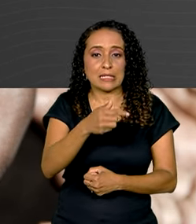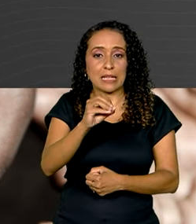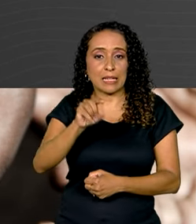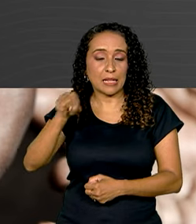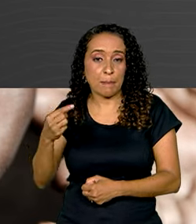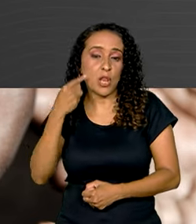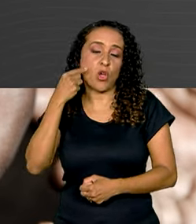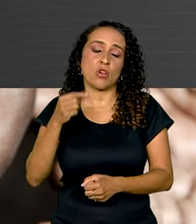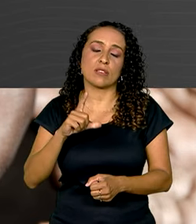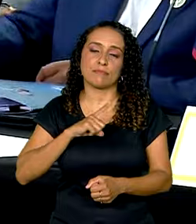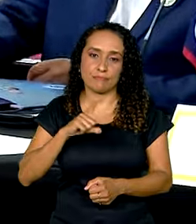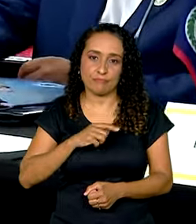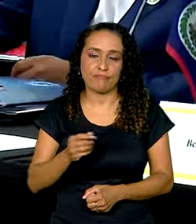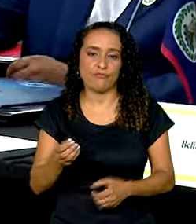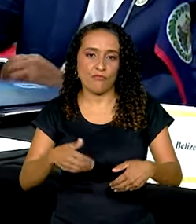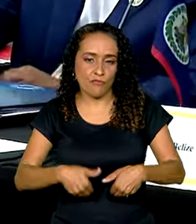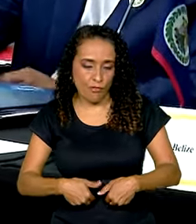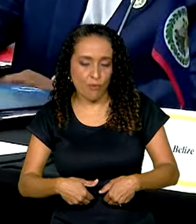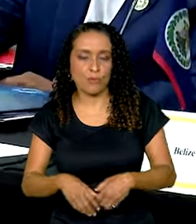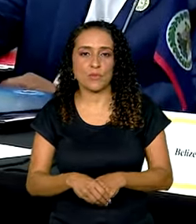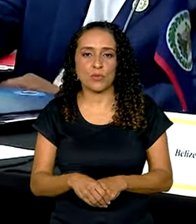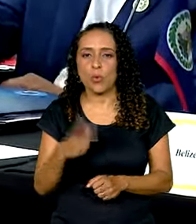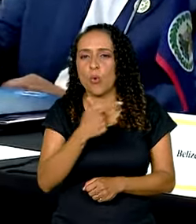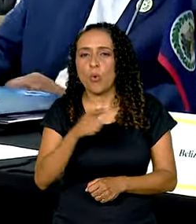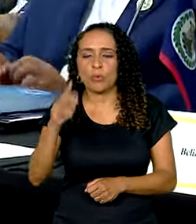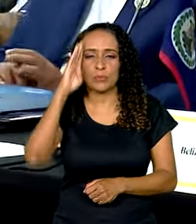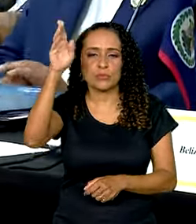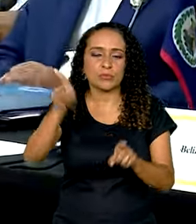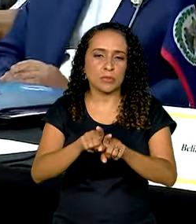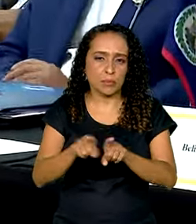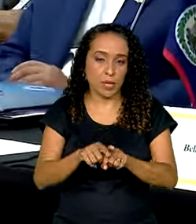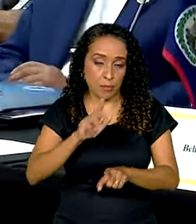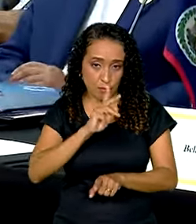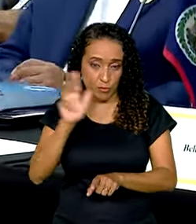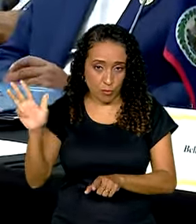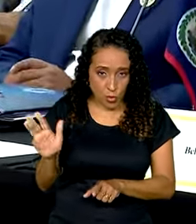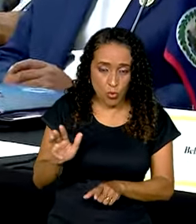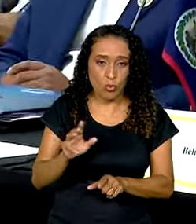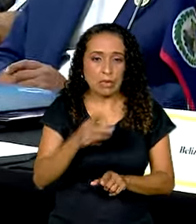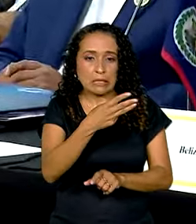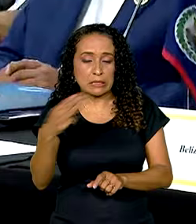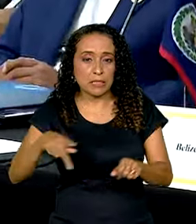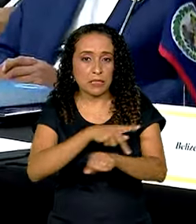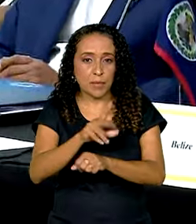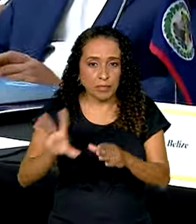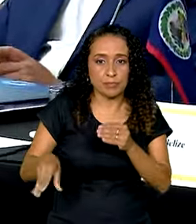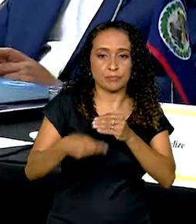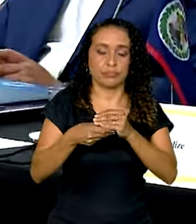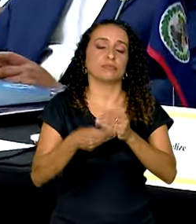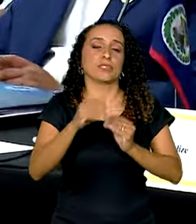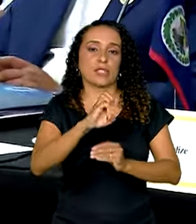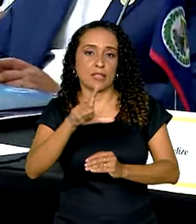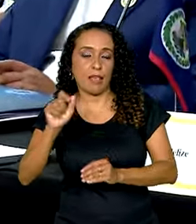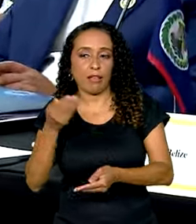milhões ainda passam fome. Outra prioridade apontada por Lula para os 33 países que fazem parte da CELAC é